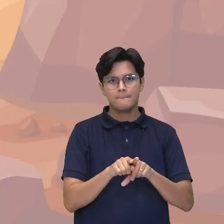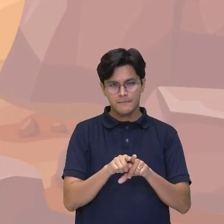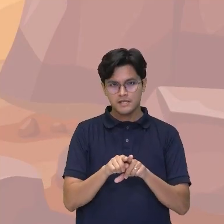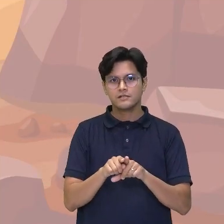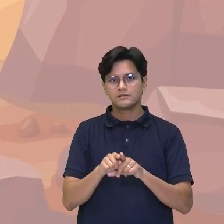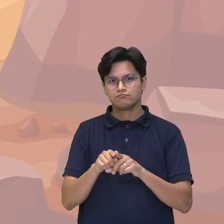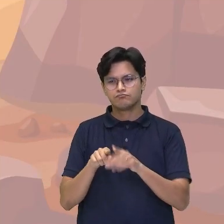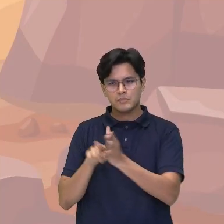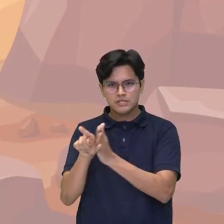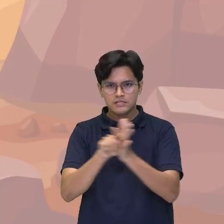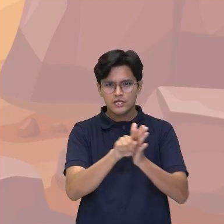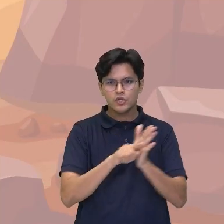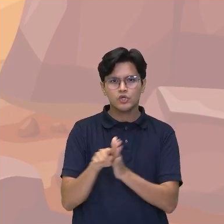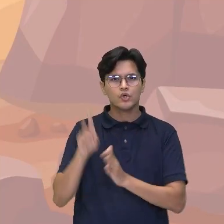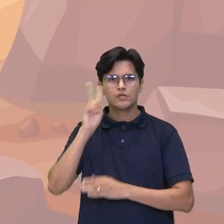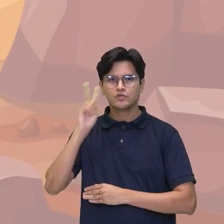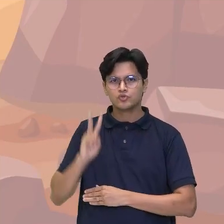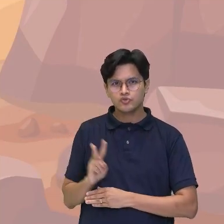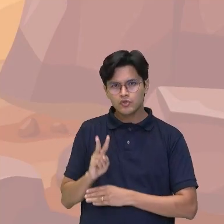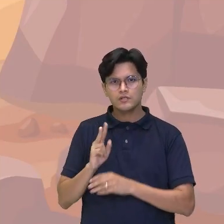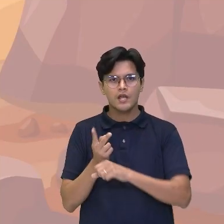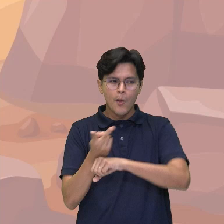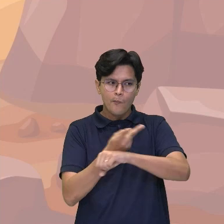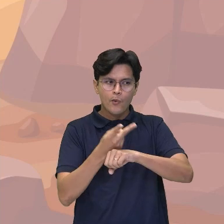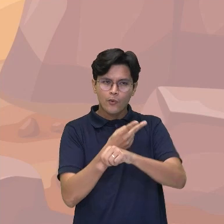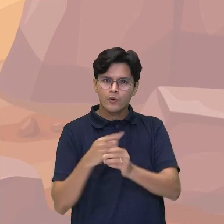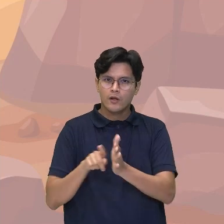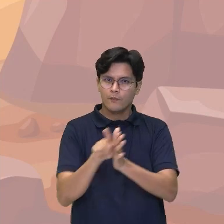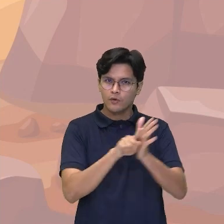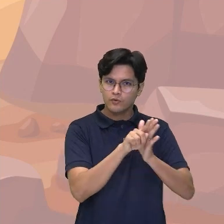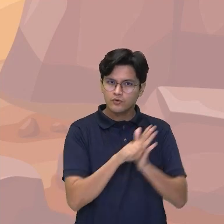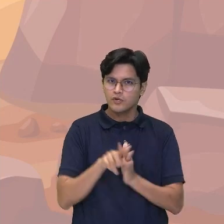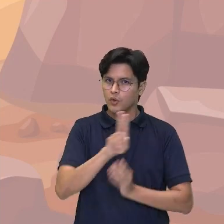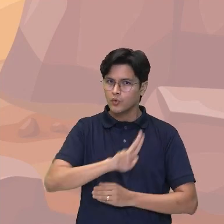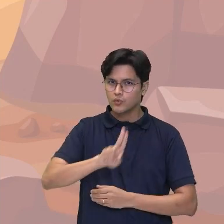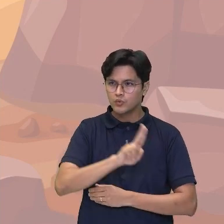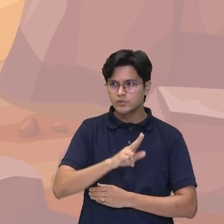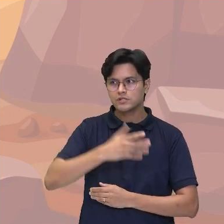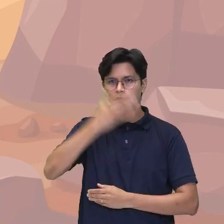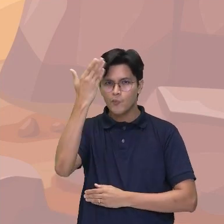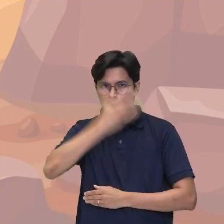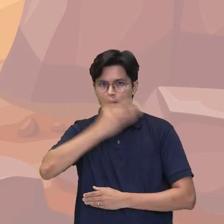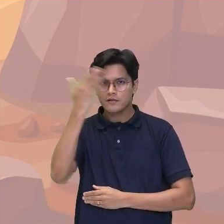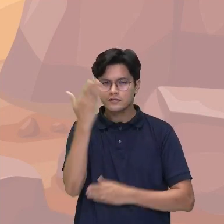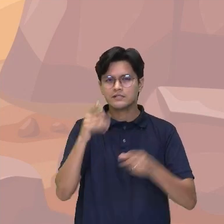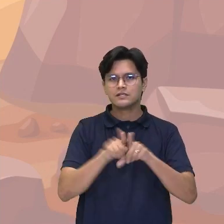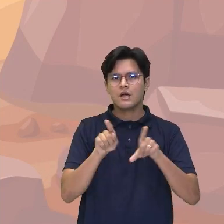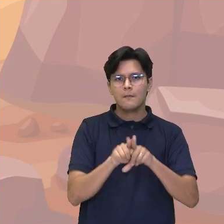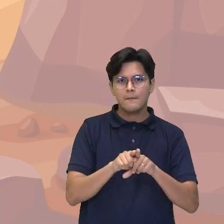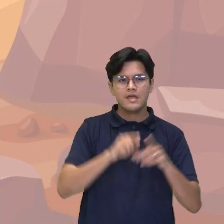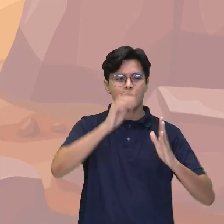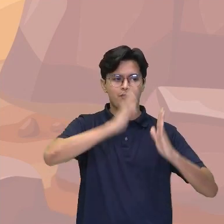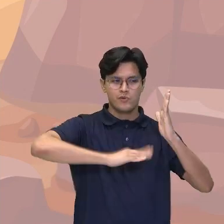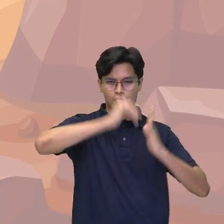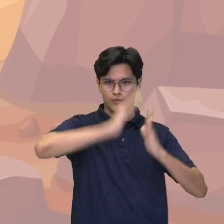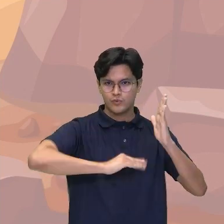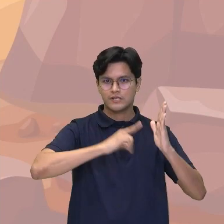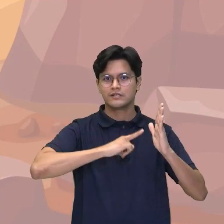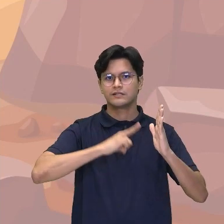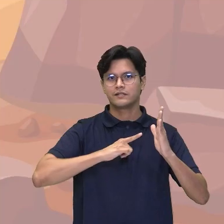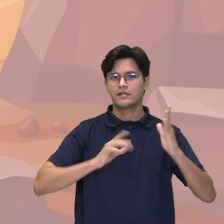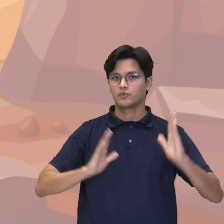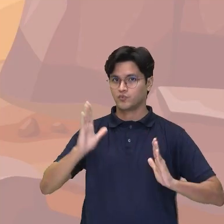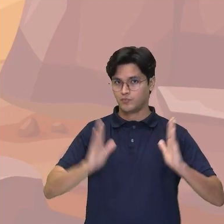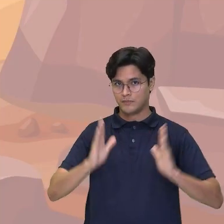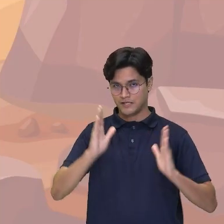buscar, com base nesses vestígios e das pinturas que foram deixadas no interior das cavernas,